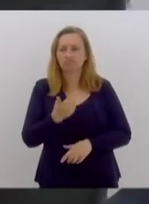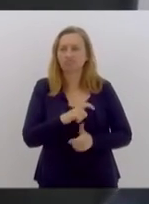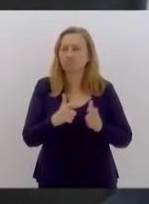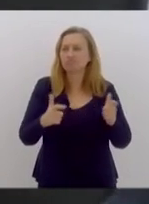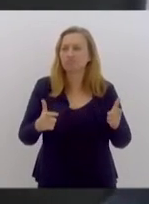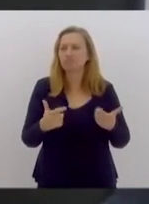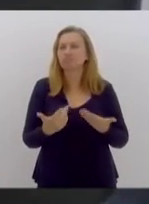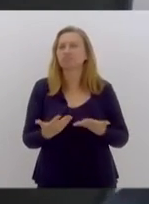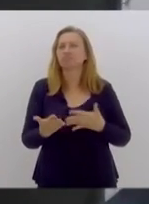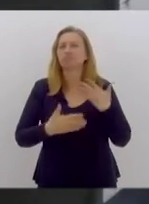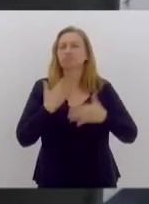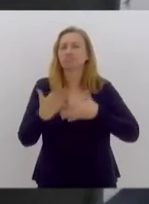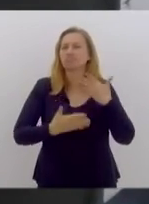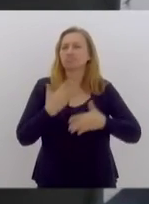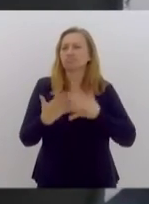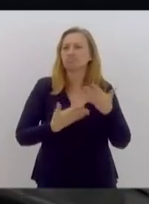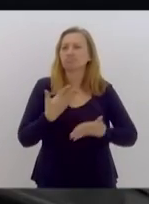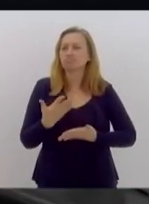imensa